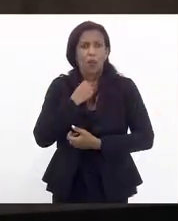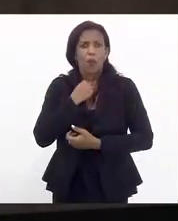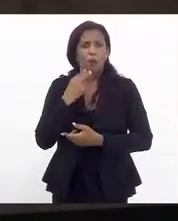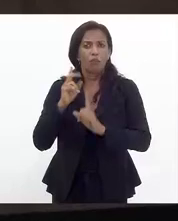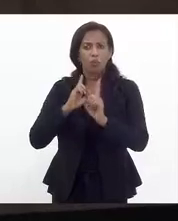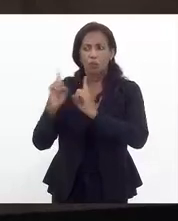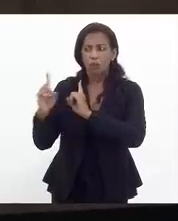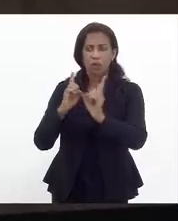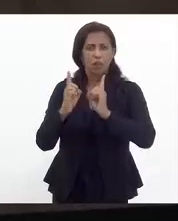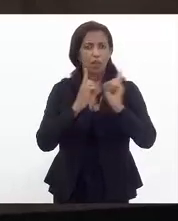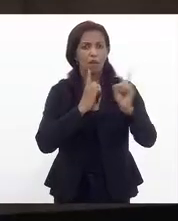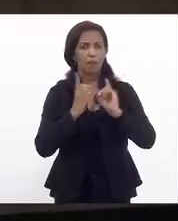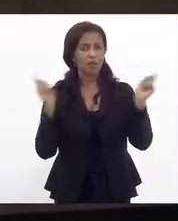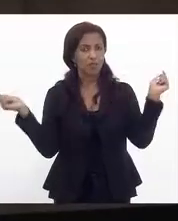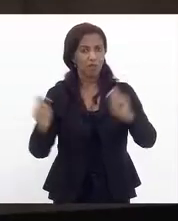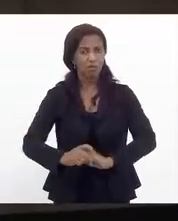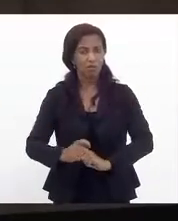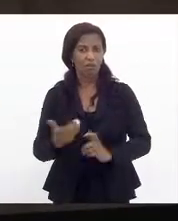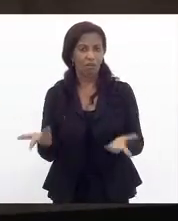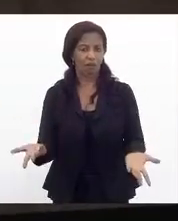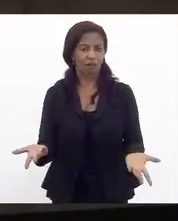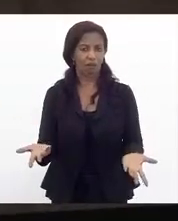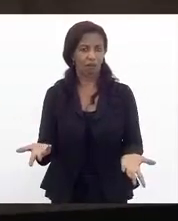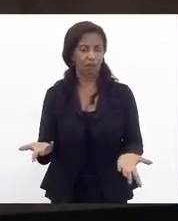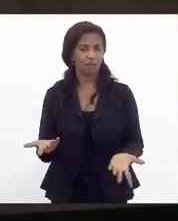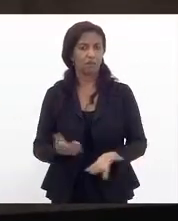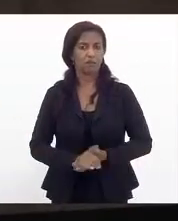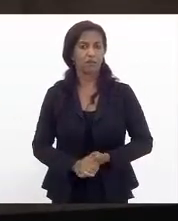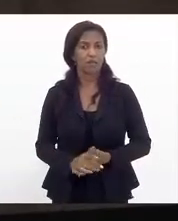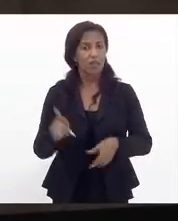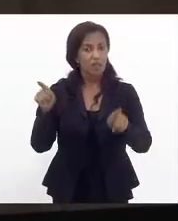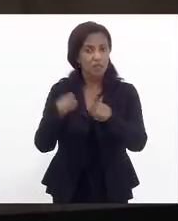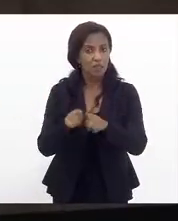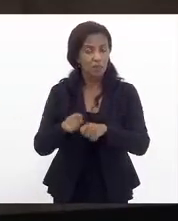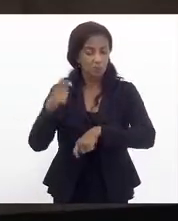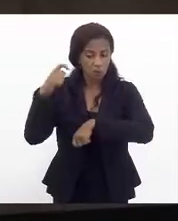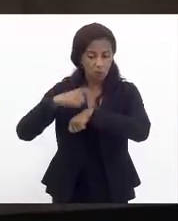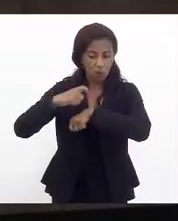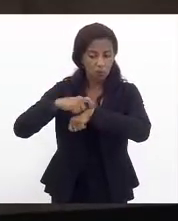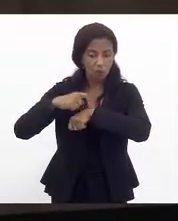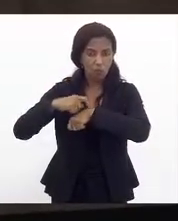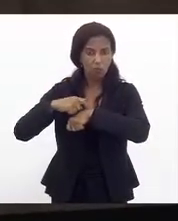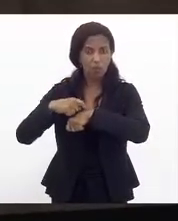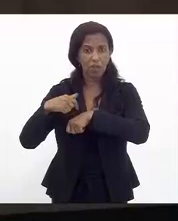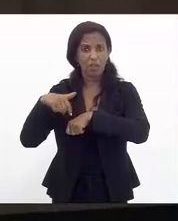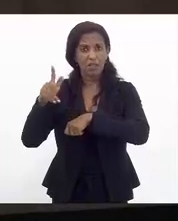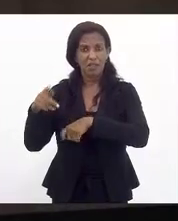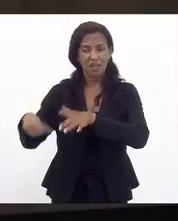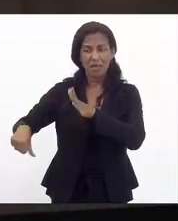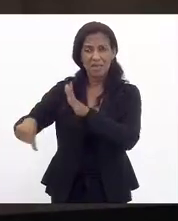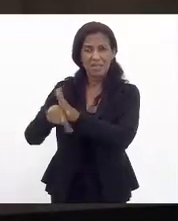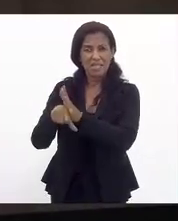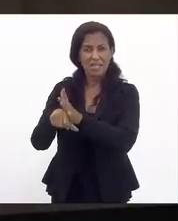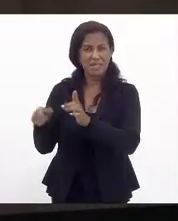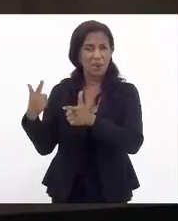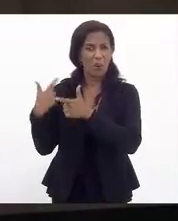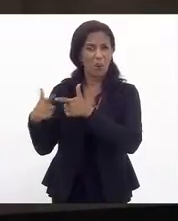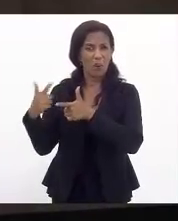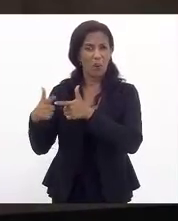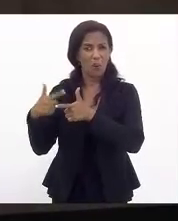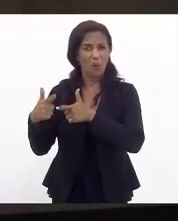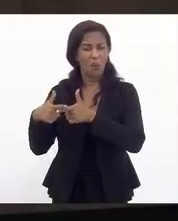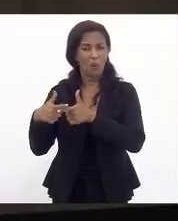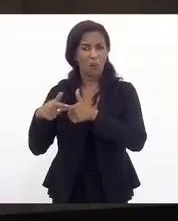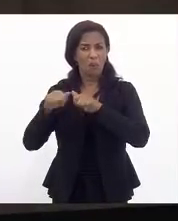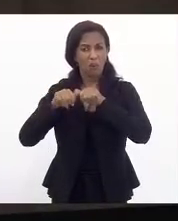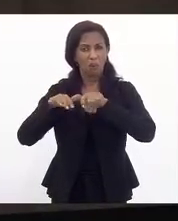debate que de fato deveria fazer minha queria deixar isso claro aqui exatamente no momento em que a gente está de uma crise sanitária e que a gente necessita